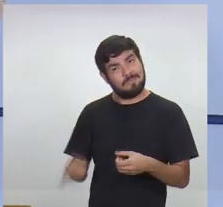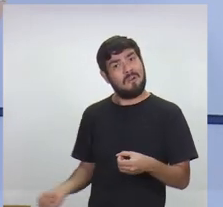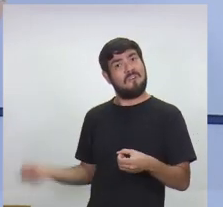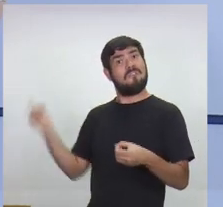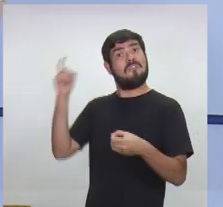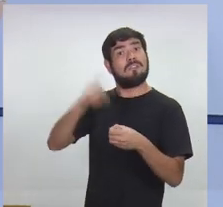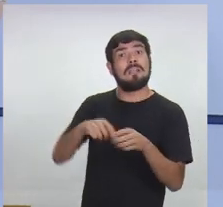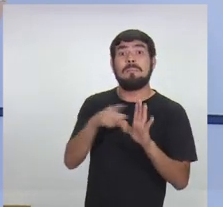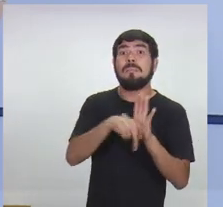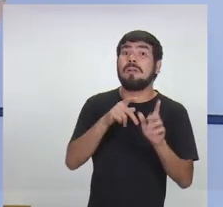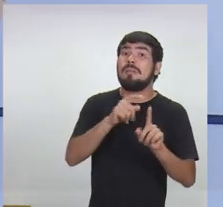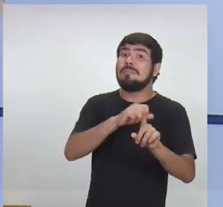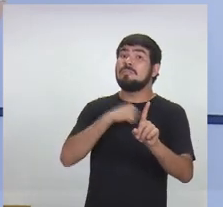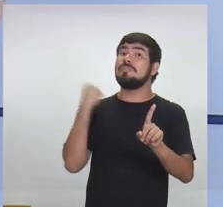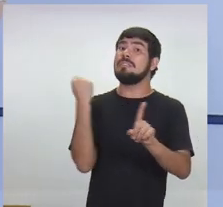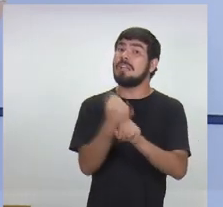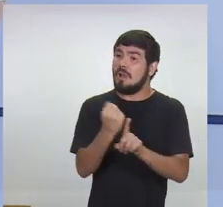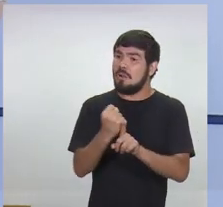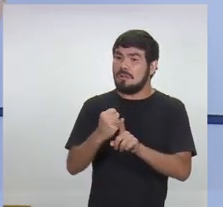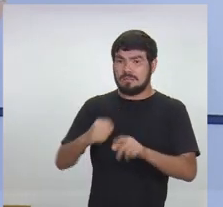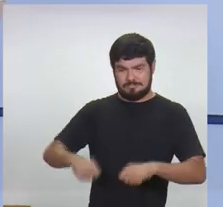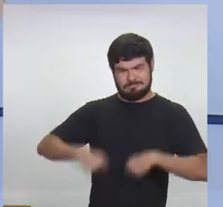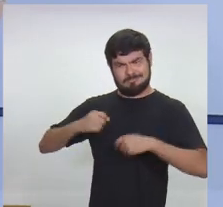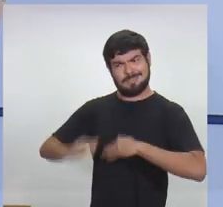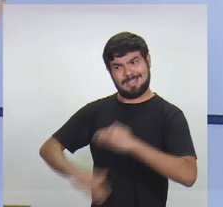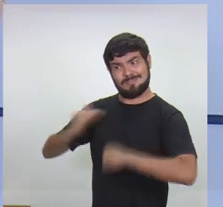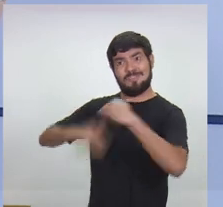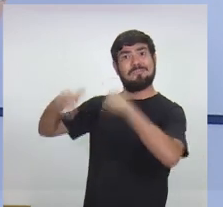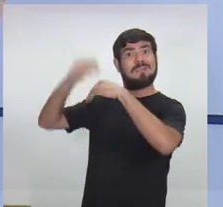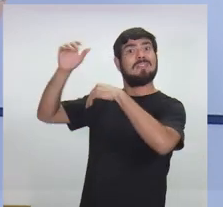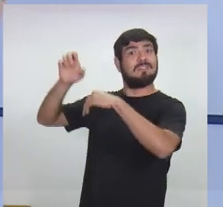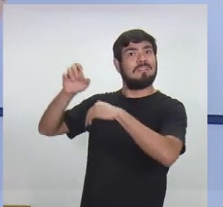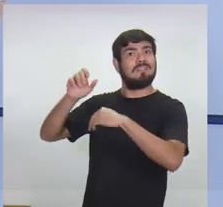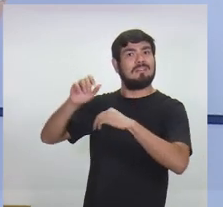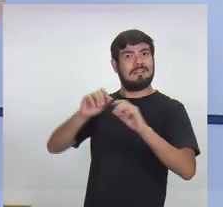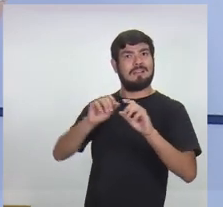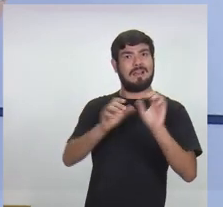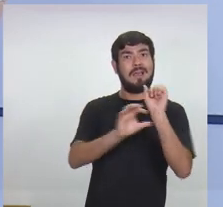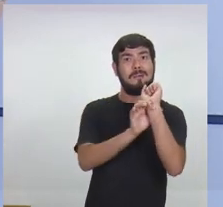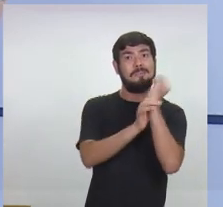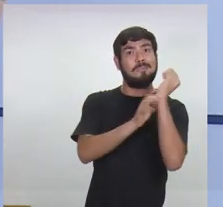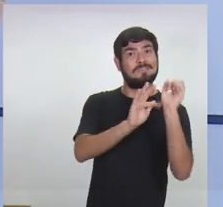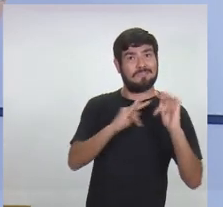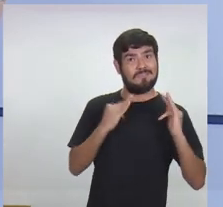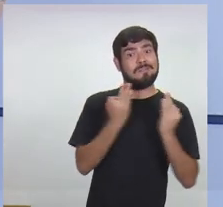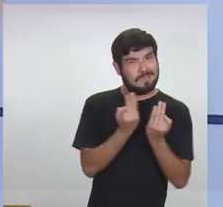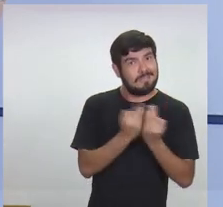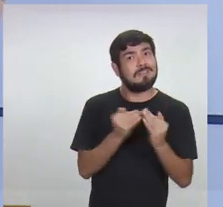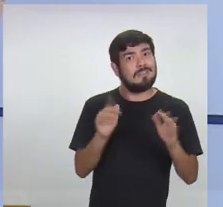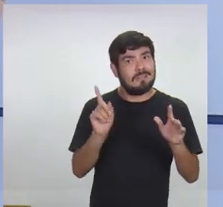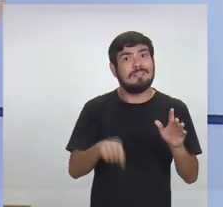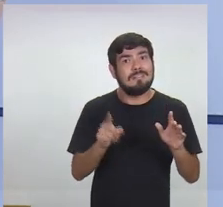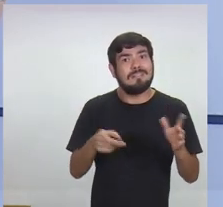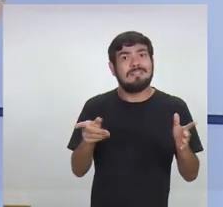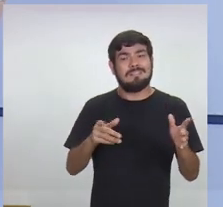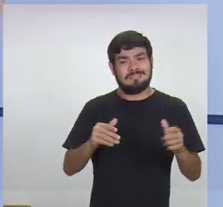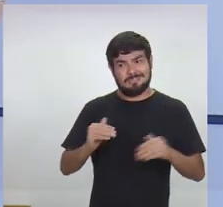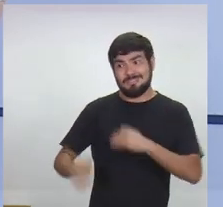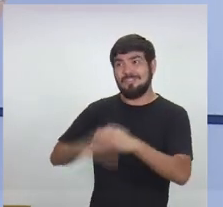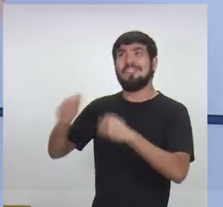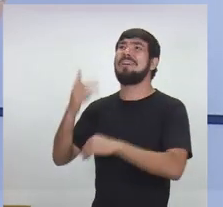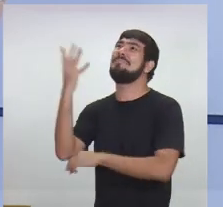programas sociais que garantam o desenvolvimento do estado e o bolsa família ajuda nisso desenvolver o estado do amazonas a partir da nossa biodiversidade